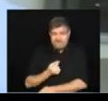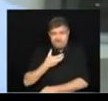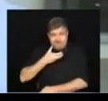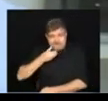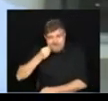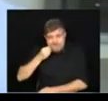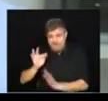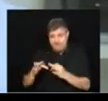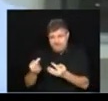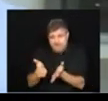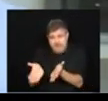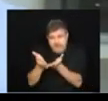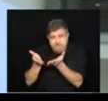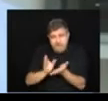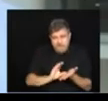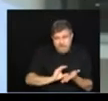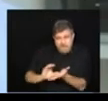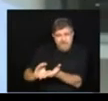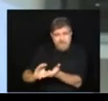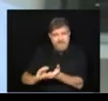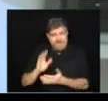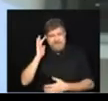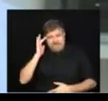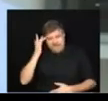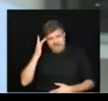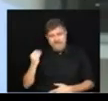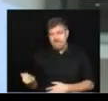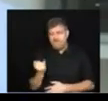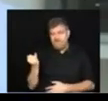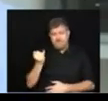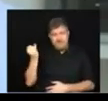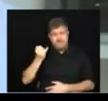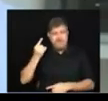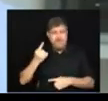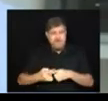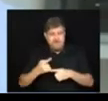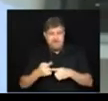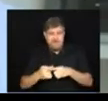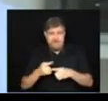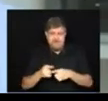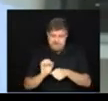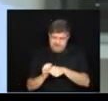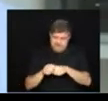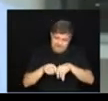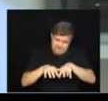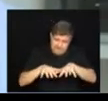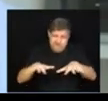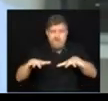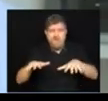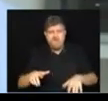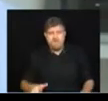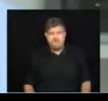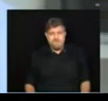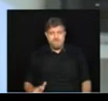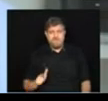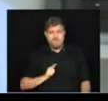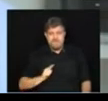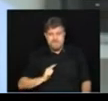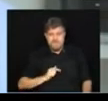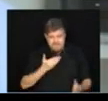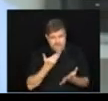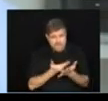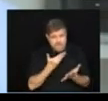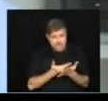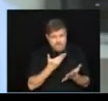estados, nós achamos que isso é extremamente importante justamente por essa questão que você está colocando, que são esses estudos